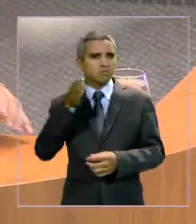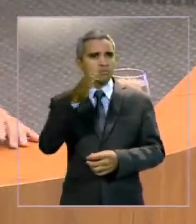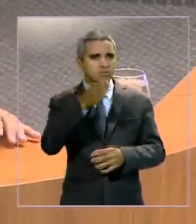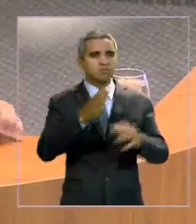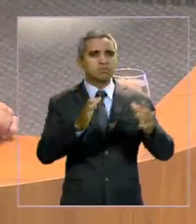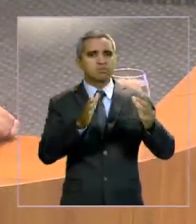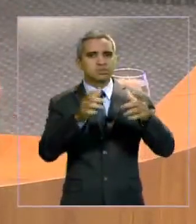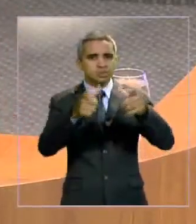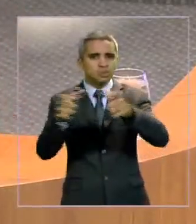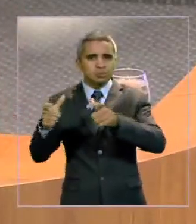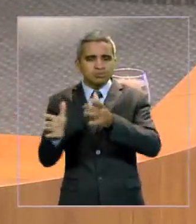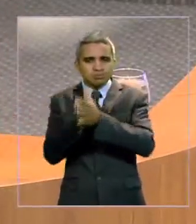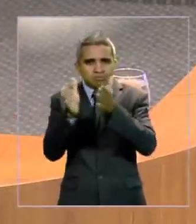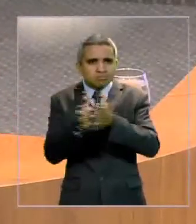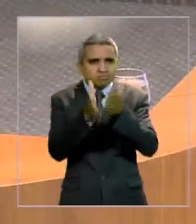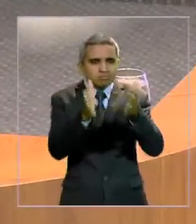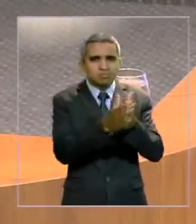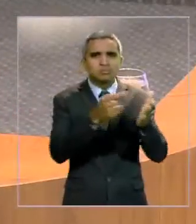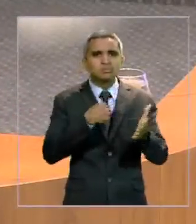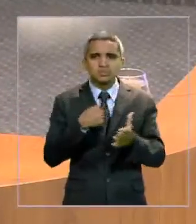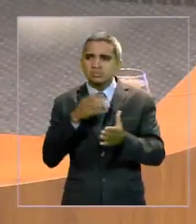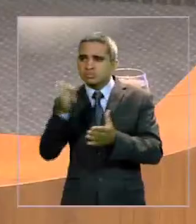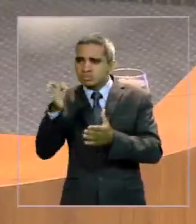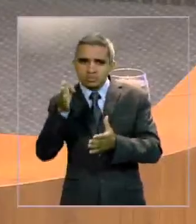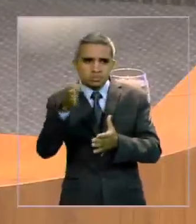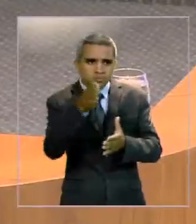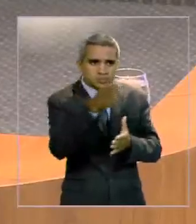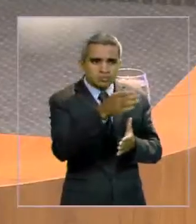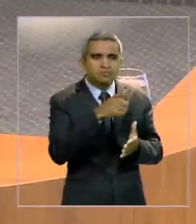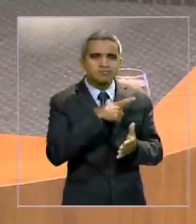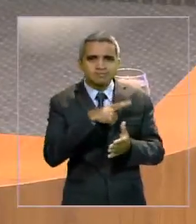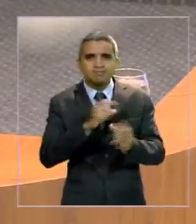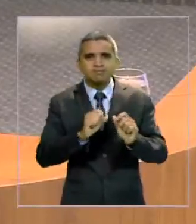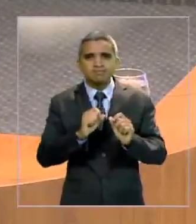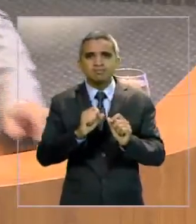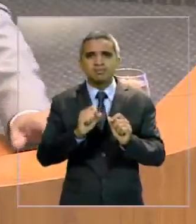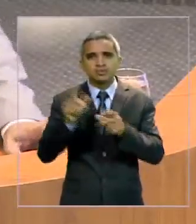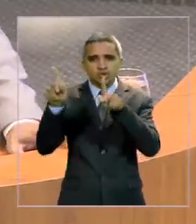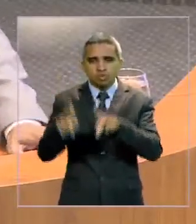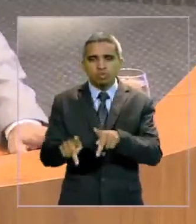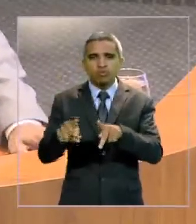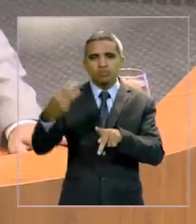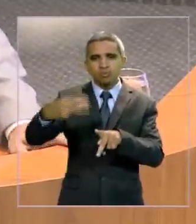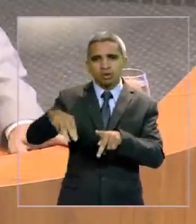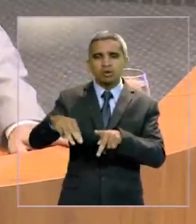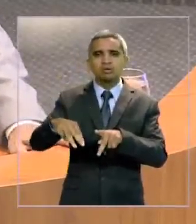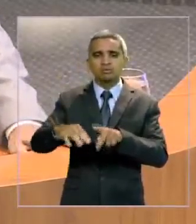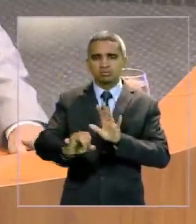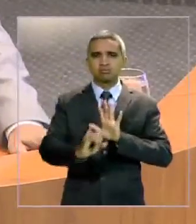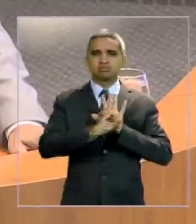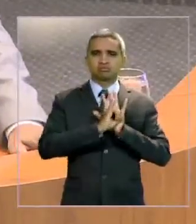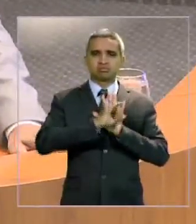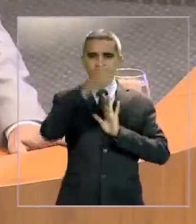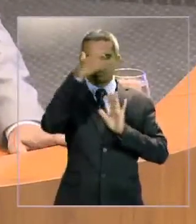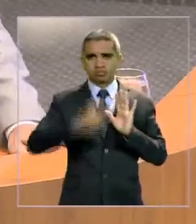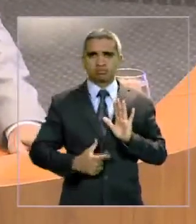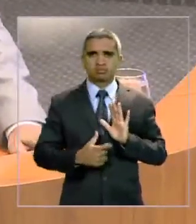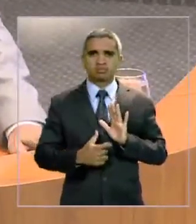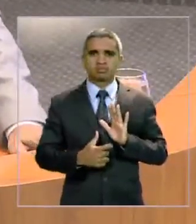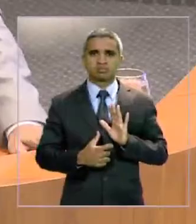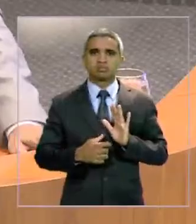pessoas. É muito fácil daqui a 2 anos e meio, 3 anos, sair às ruas e pedir voto, prometer, mentir,